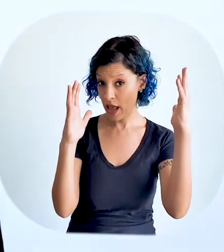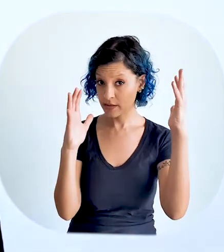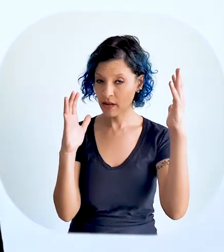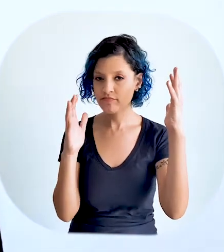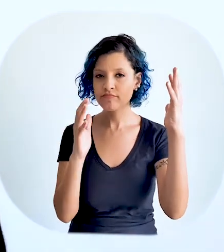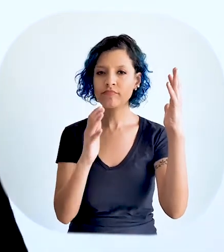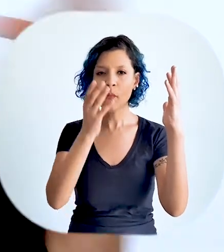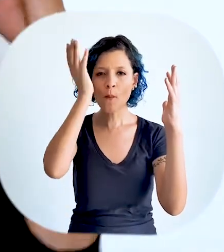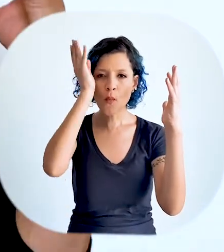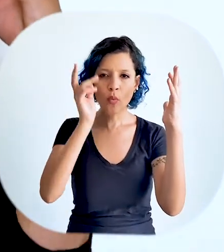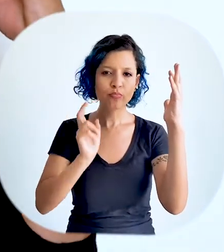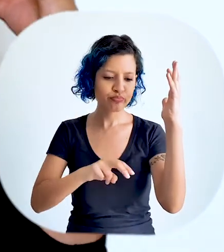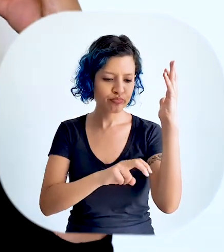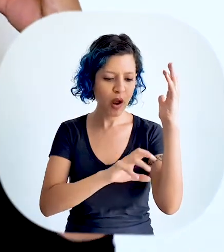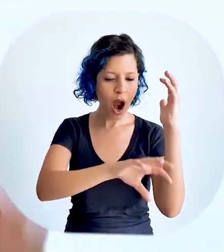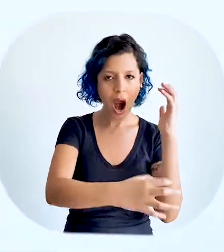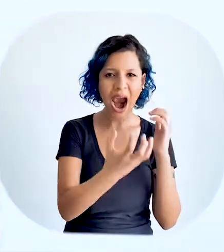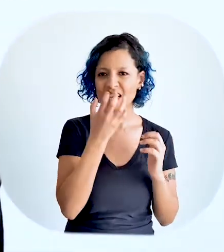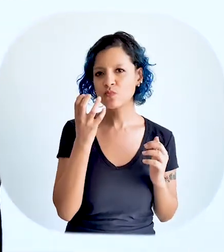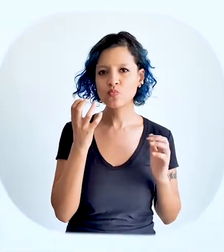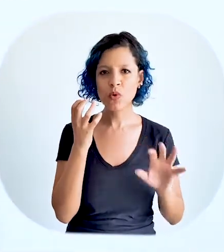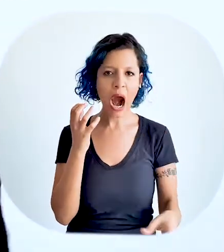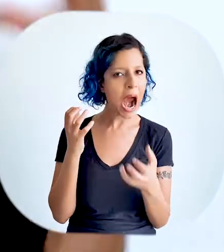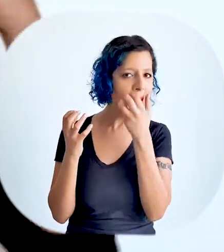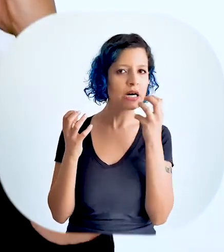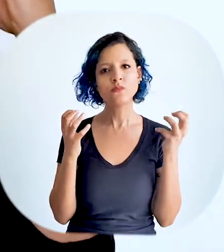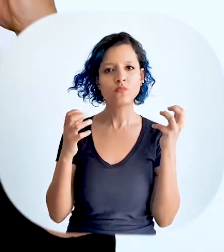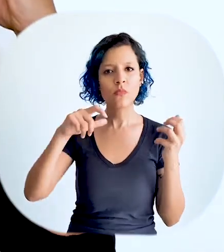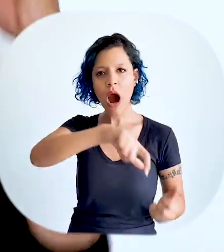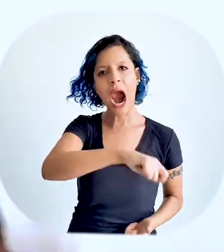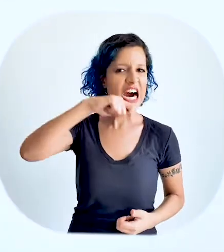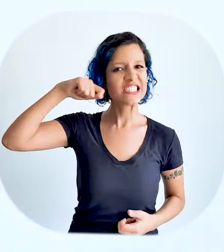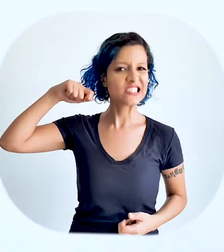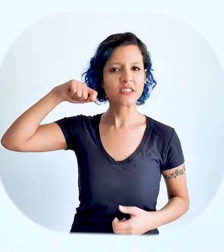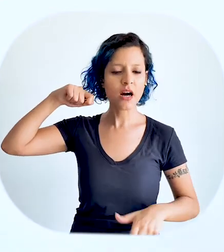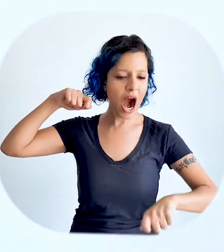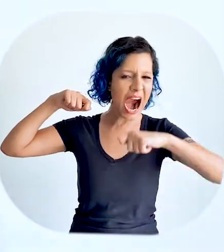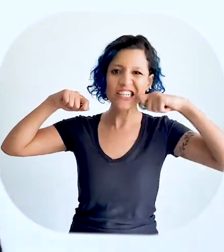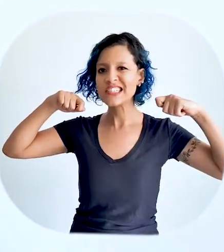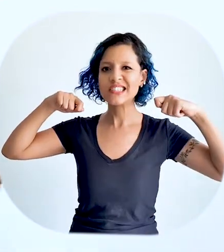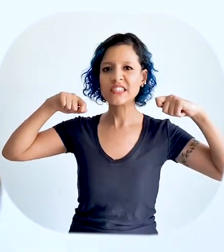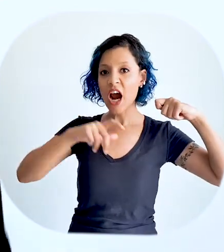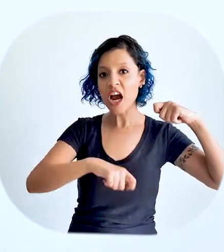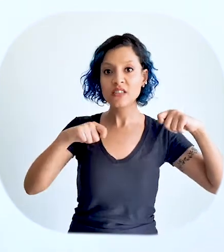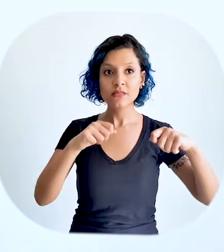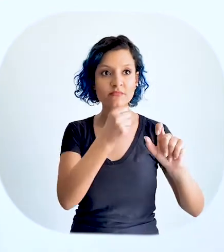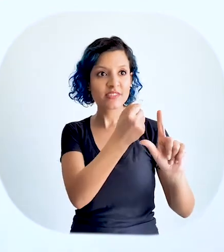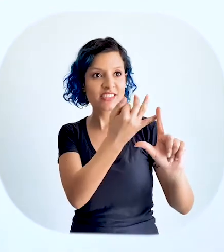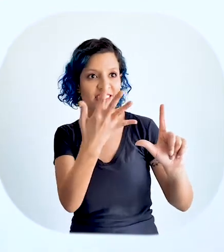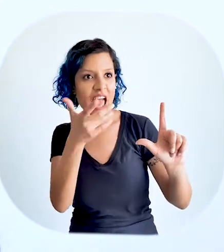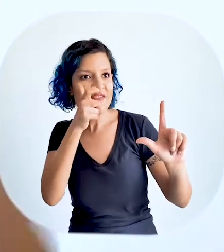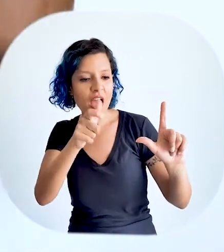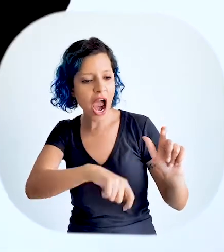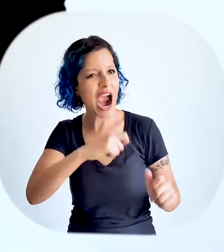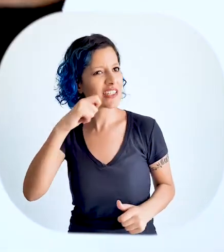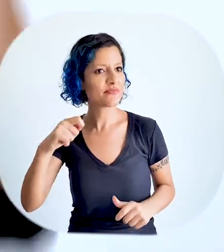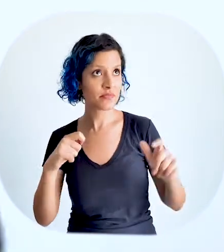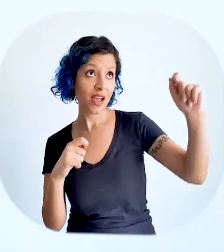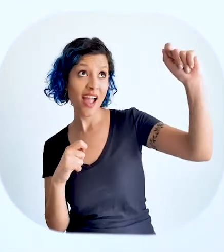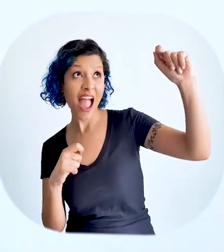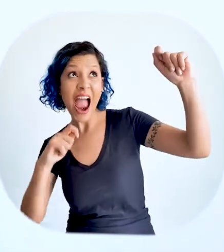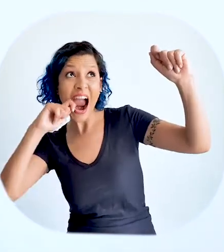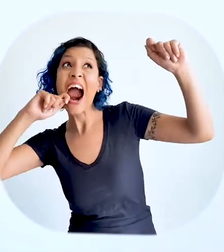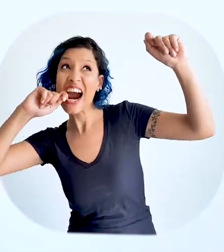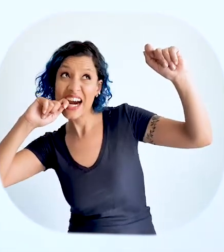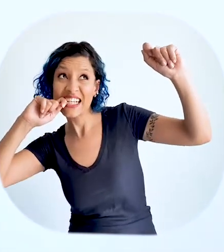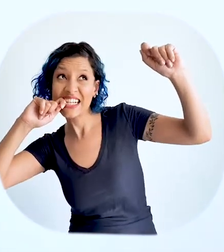ele comeu. Comeu. Comeu. Comeu vendo série. Comeu fazendo selfie.